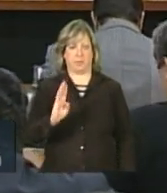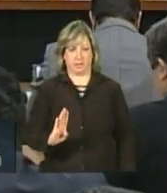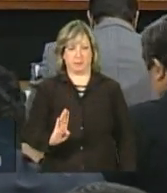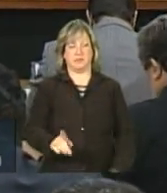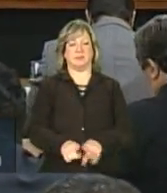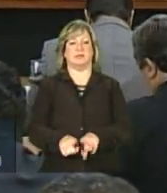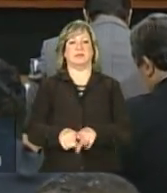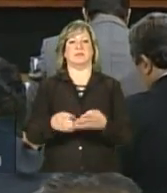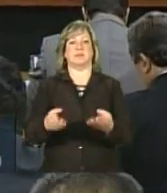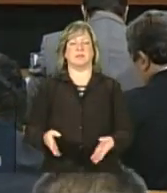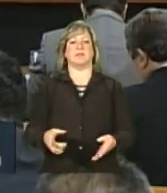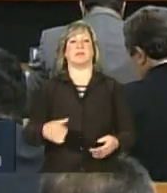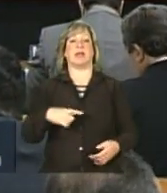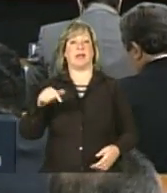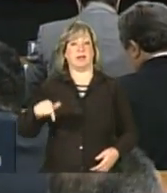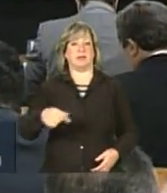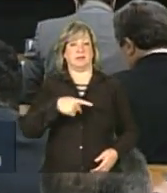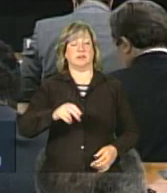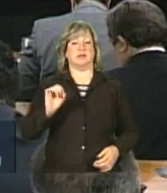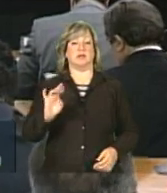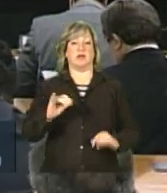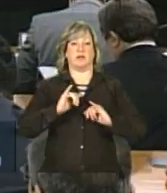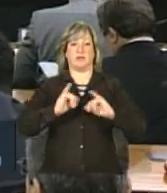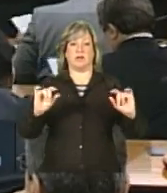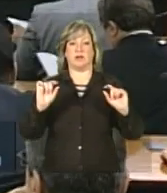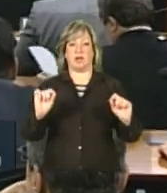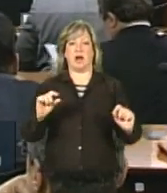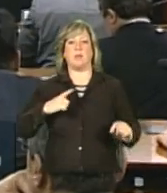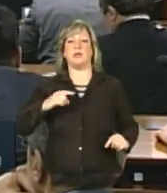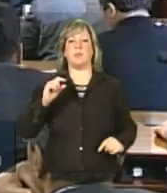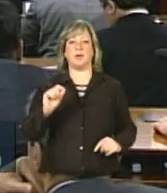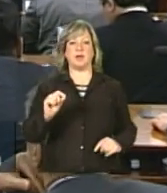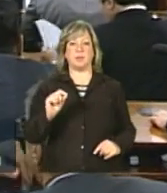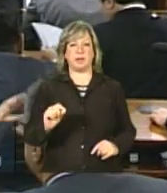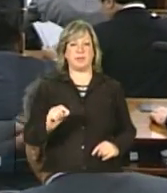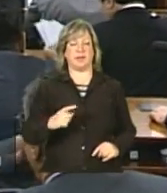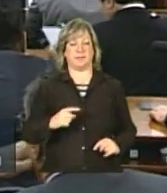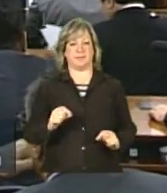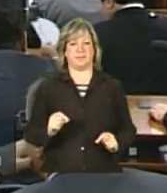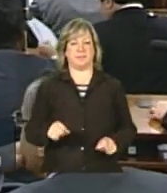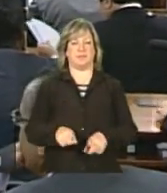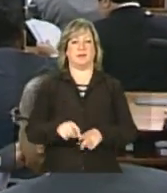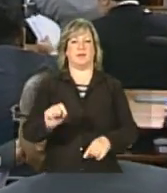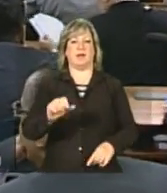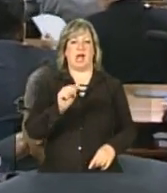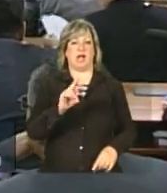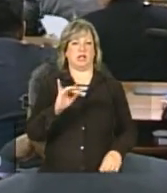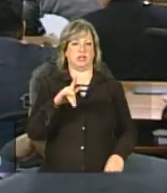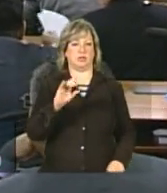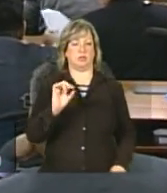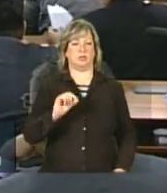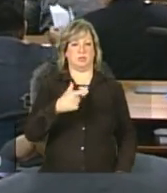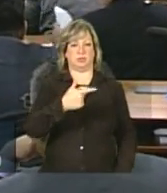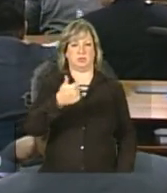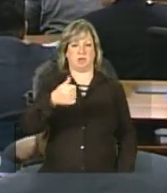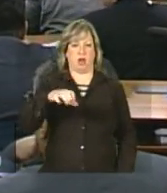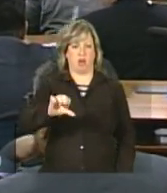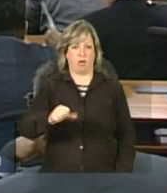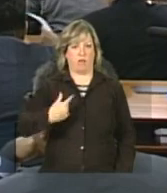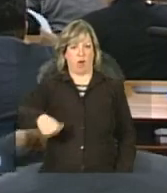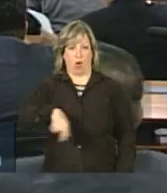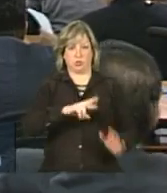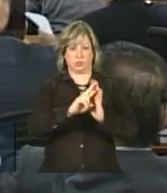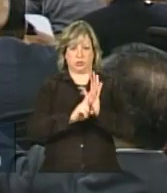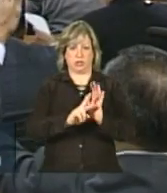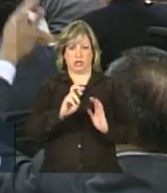Essa presidência quer apenas referendar regimentalmente essa nossa reunião. No artigo 219 do nosso regimento, quando fala